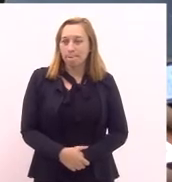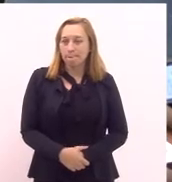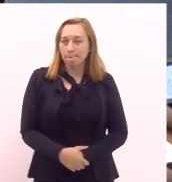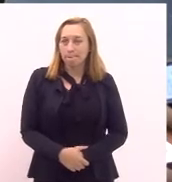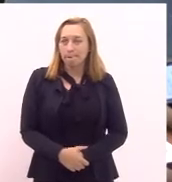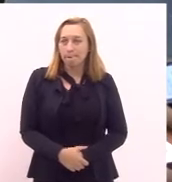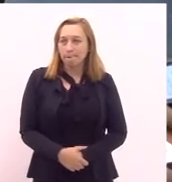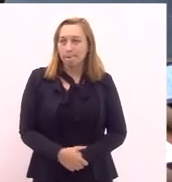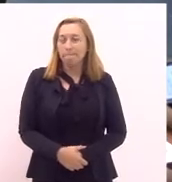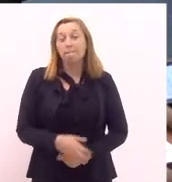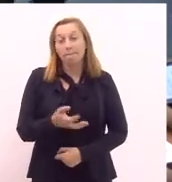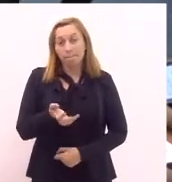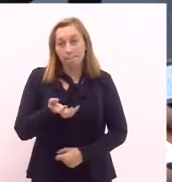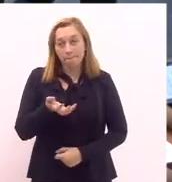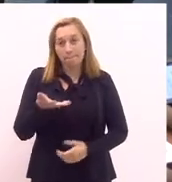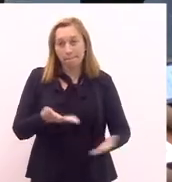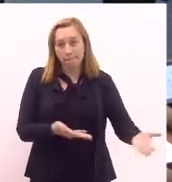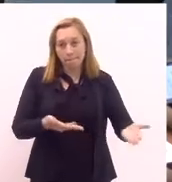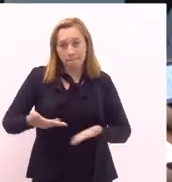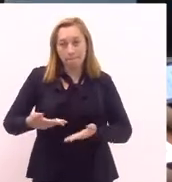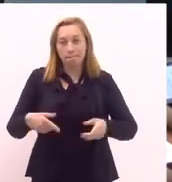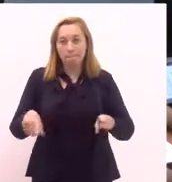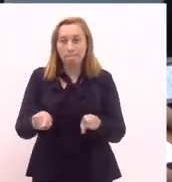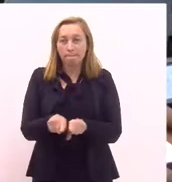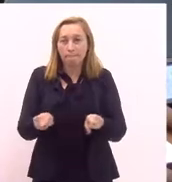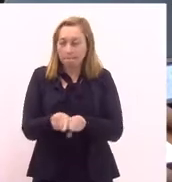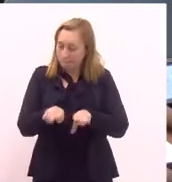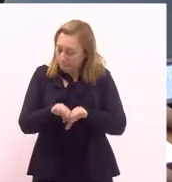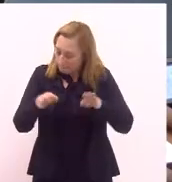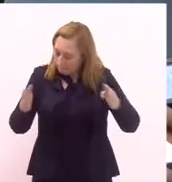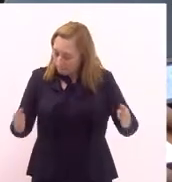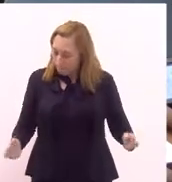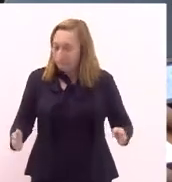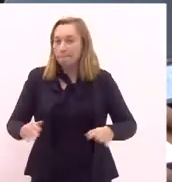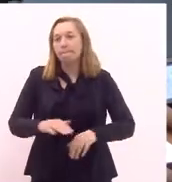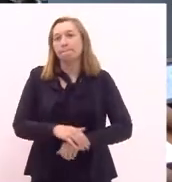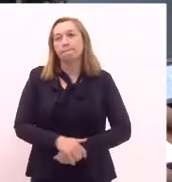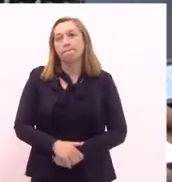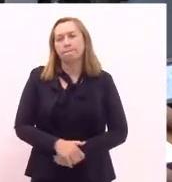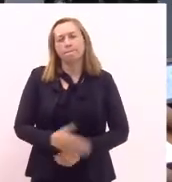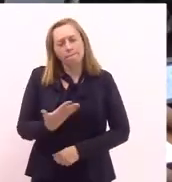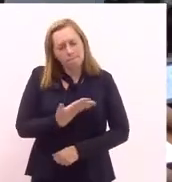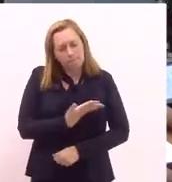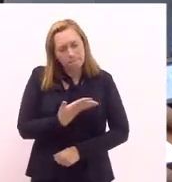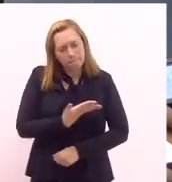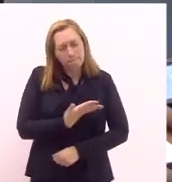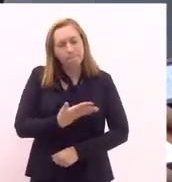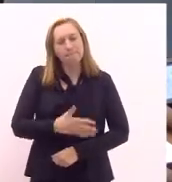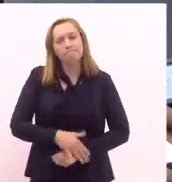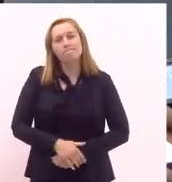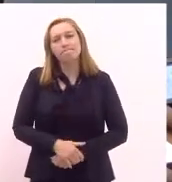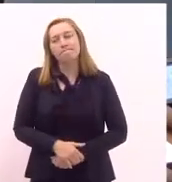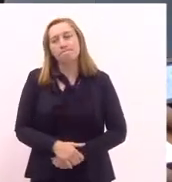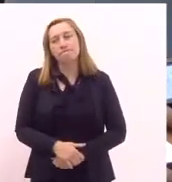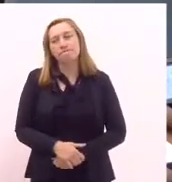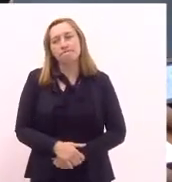Eu quero convidar para também compor a mesa nosso amigo